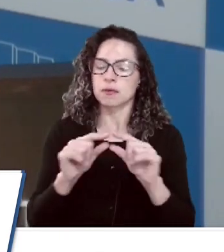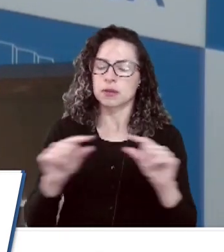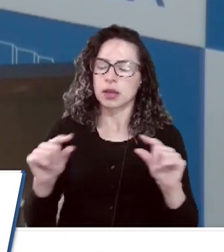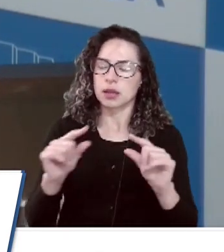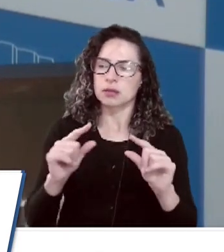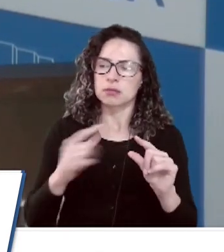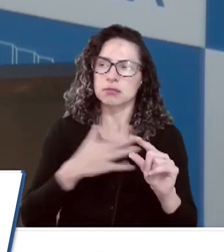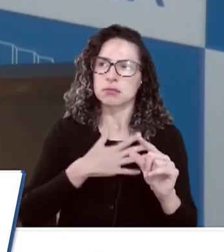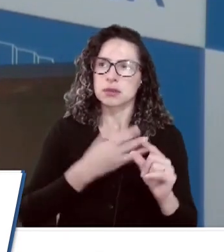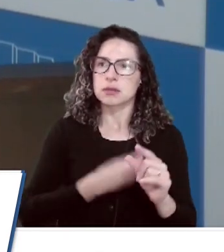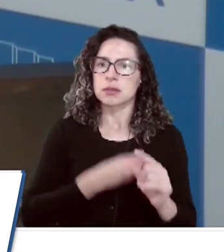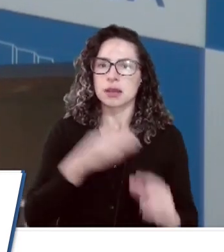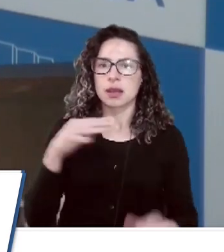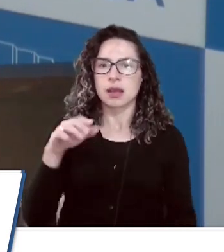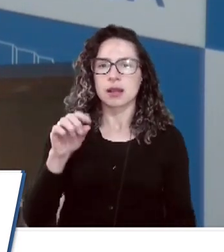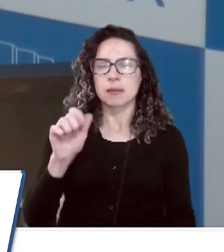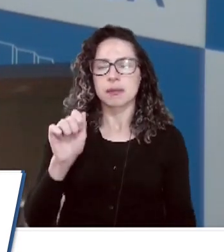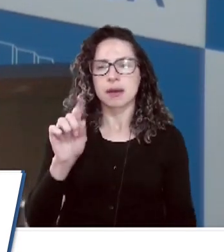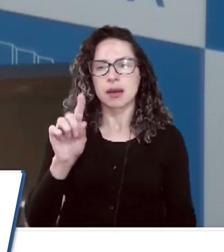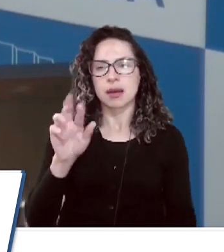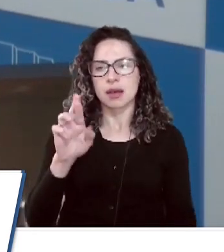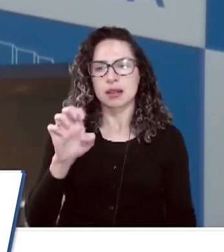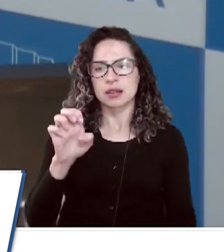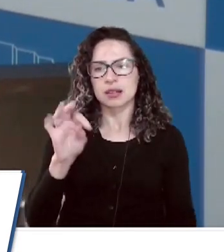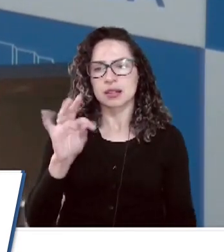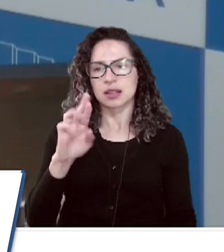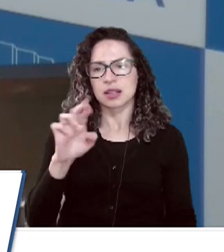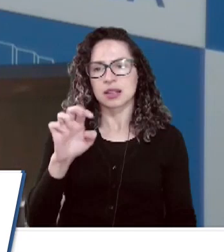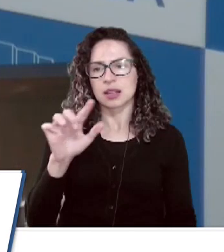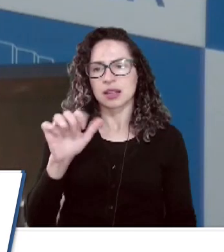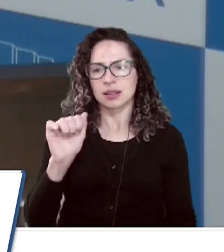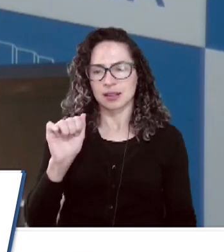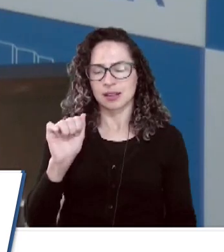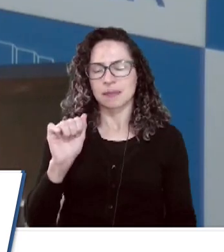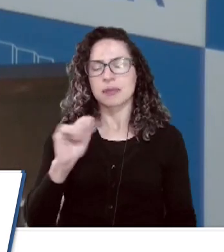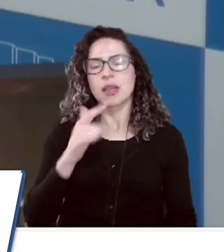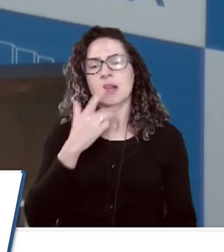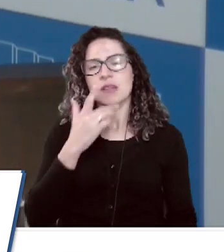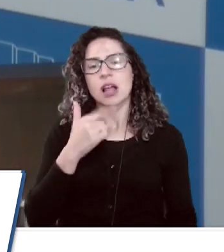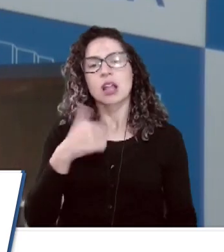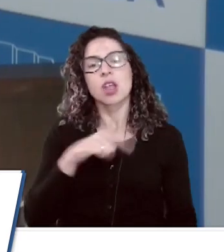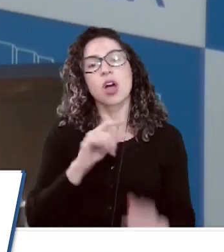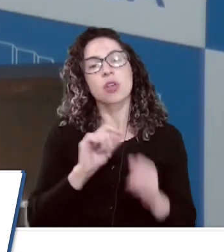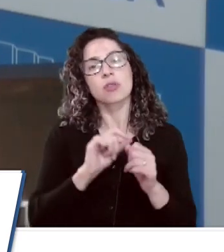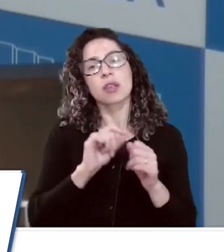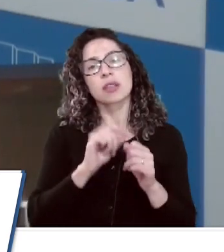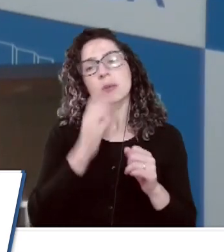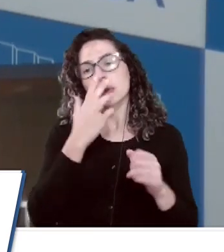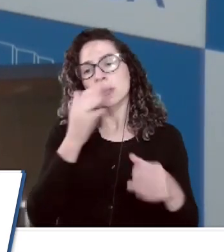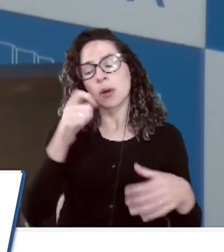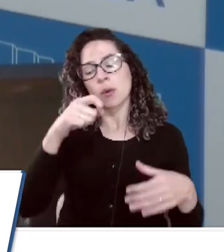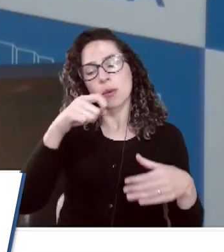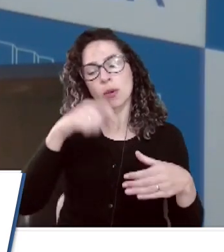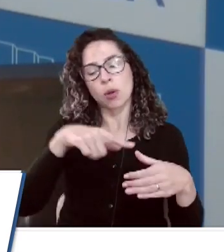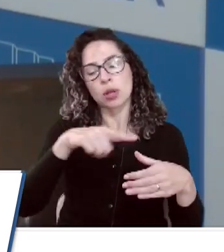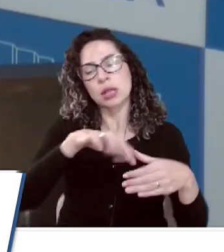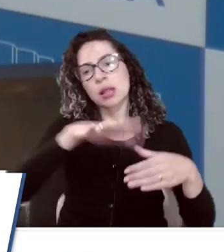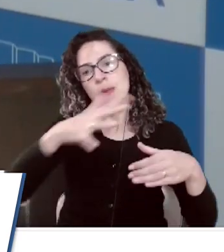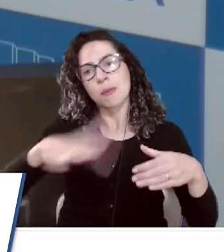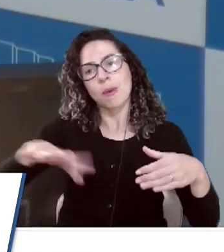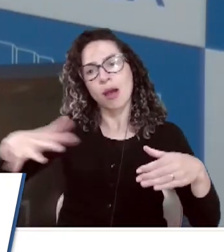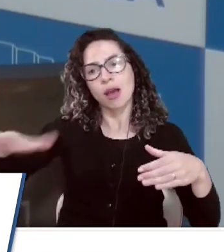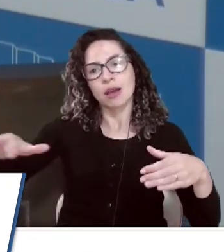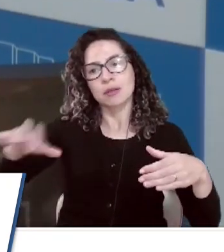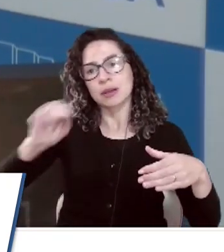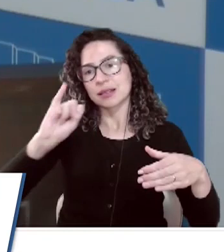da Maria Tereza de Calcutá, na qual ela fala que o que nós fazemos é uma gota no oceano. Mas sem essa gota, o